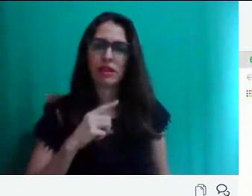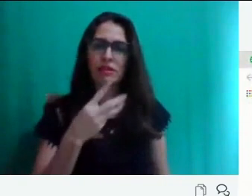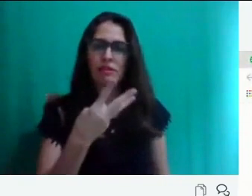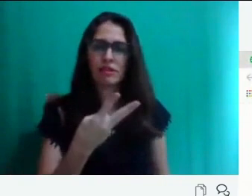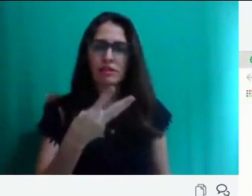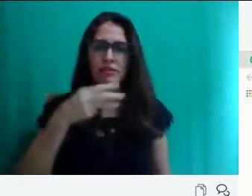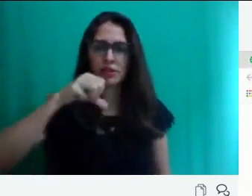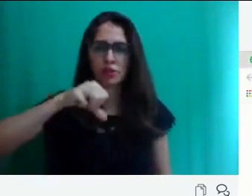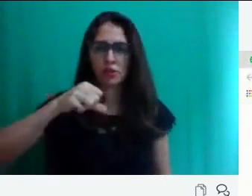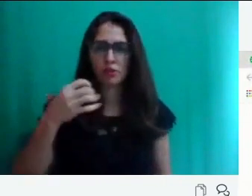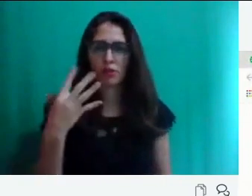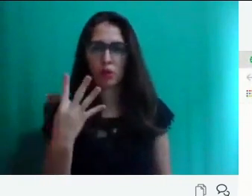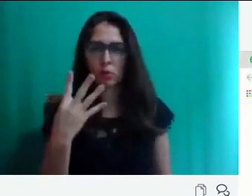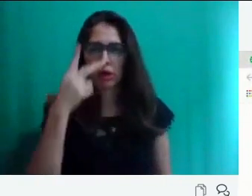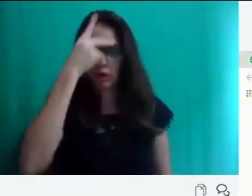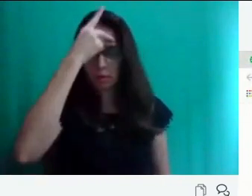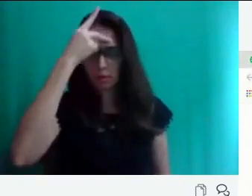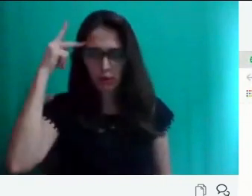Trezentos e noventa e quatro inscritos.